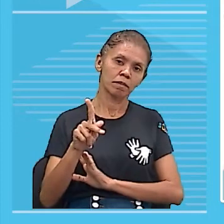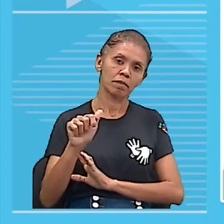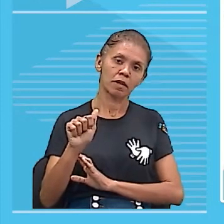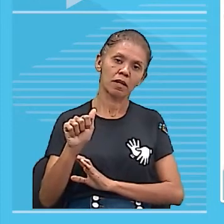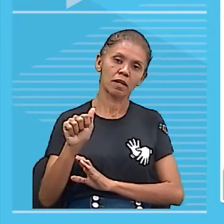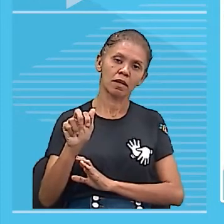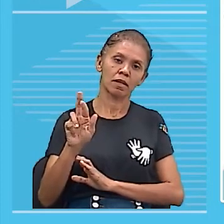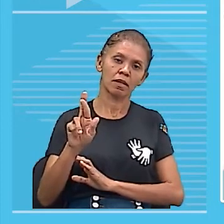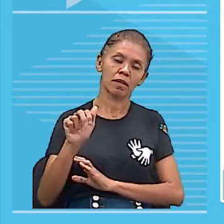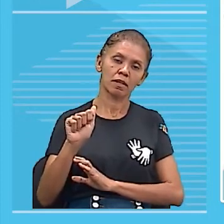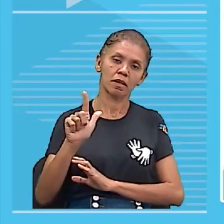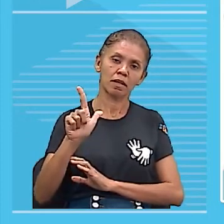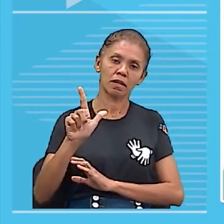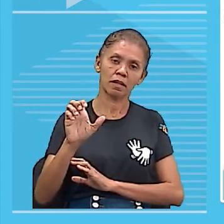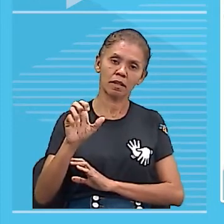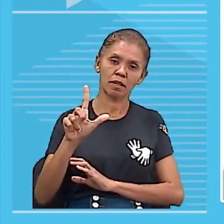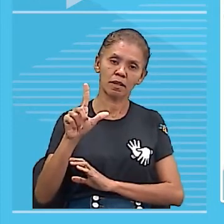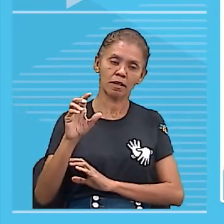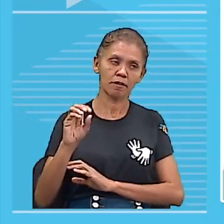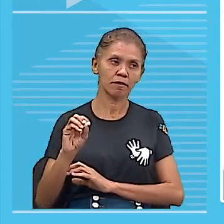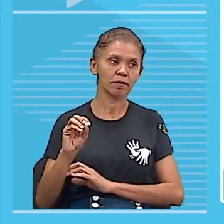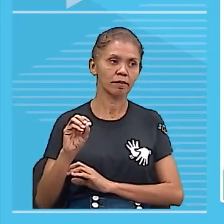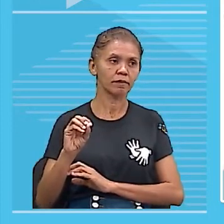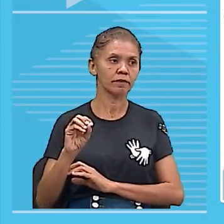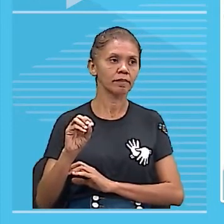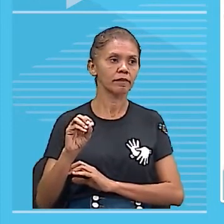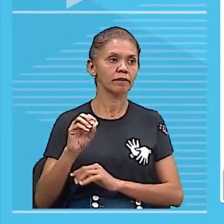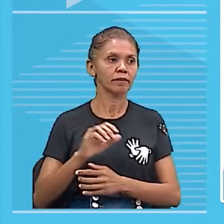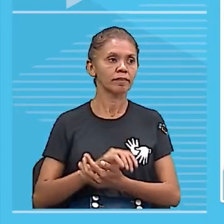eles estão é a parte